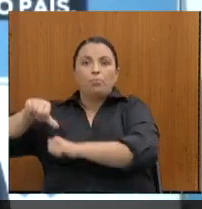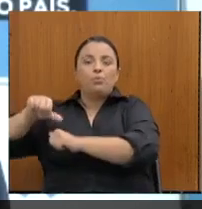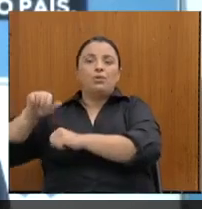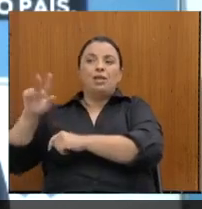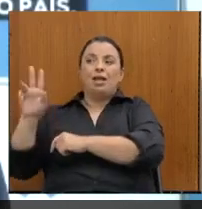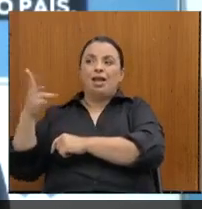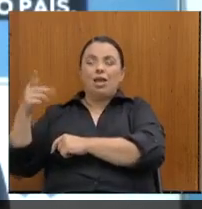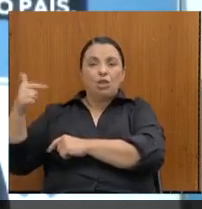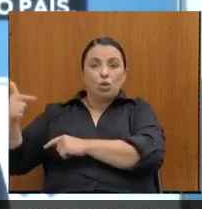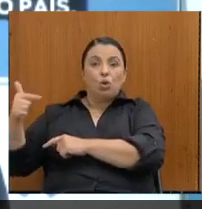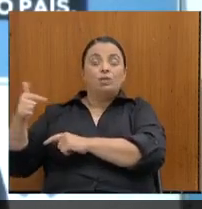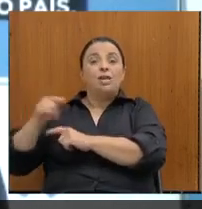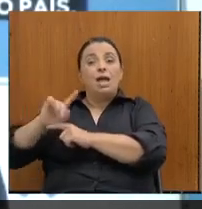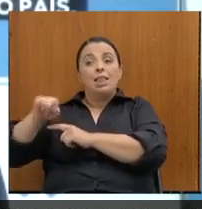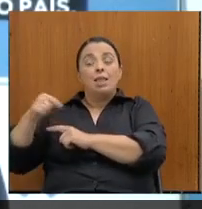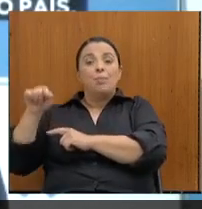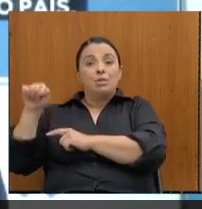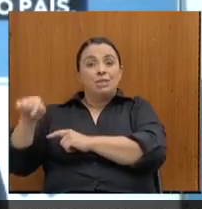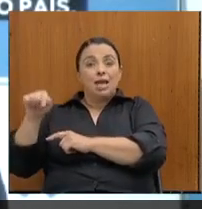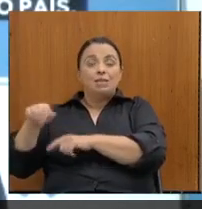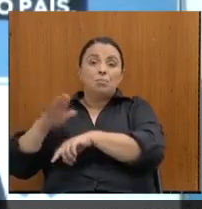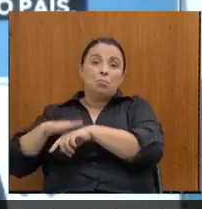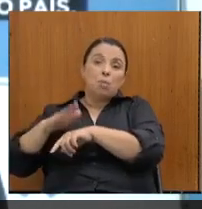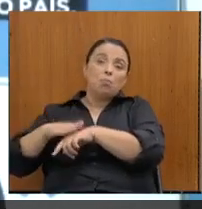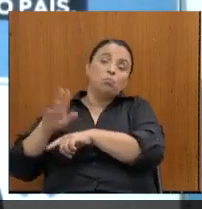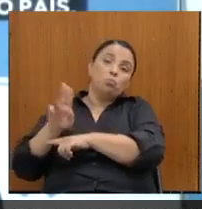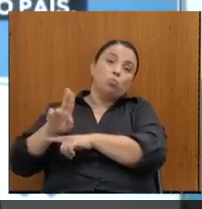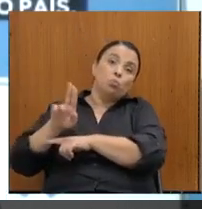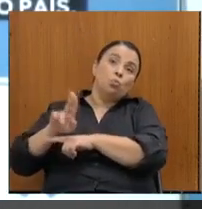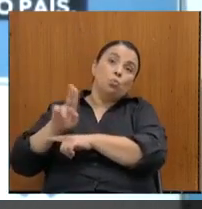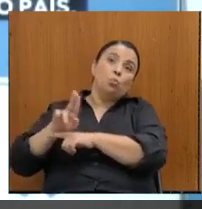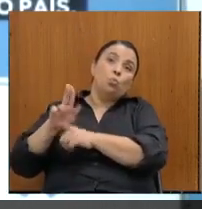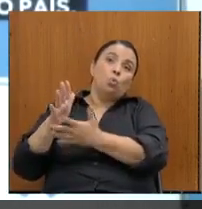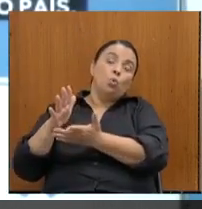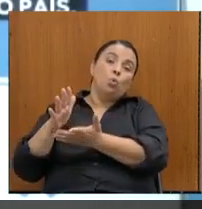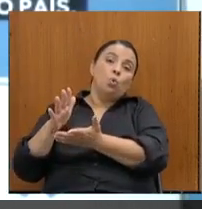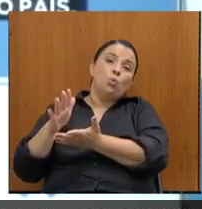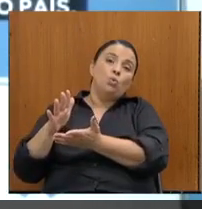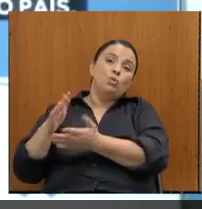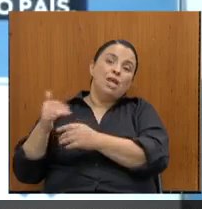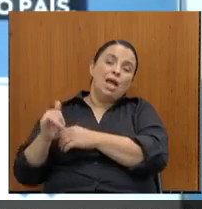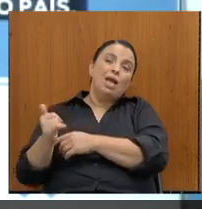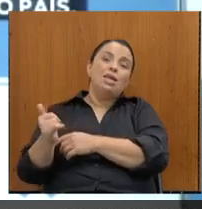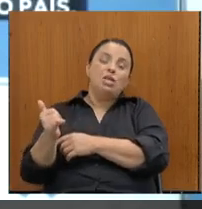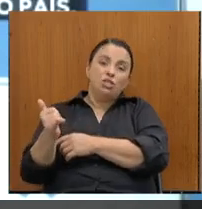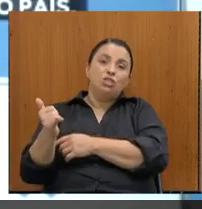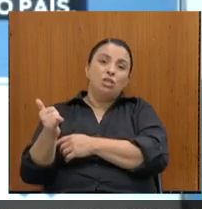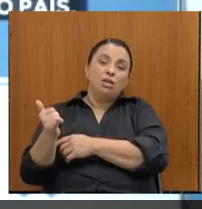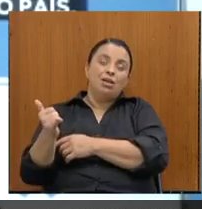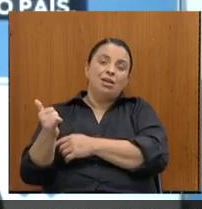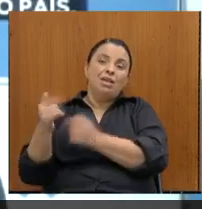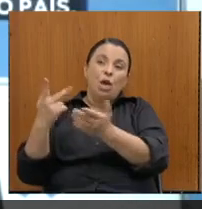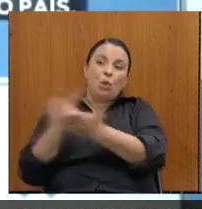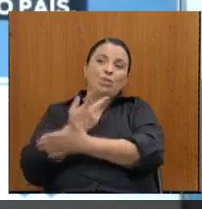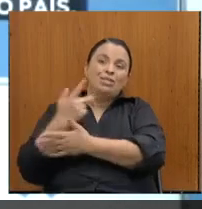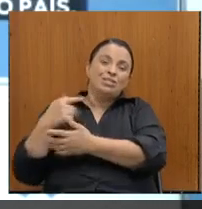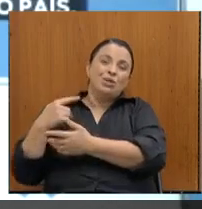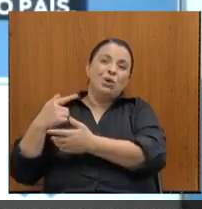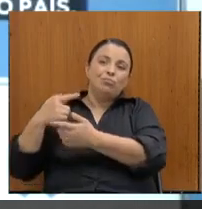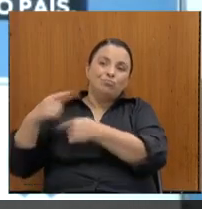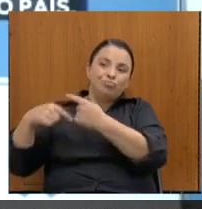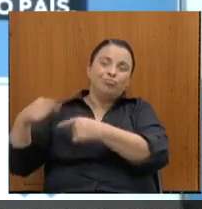indústria o a instalação ali consome ao longo do restante do dia aquela energia sem a